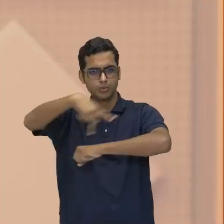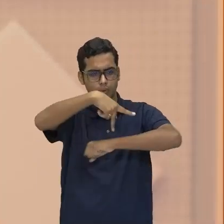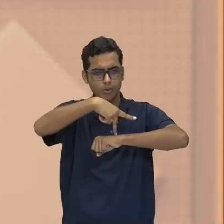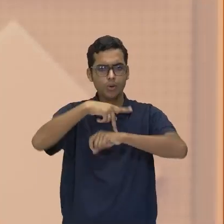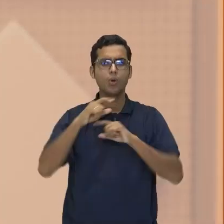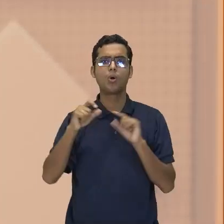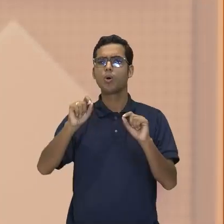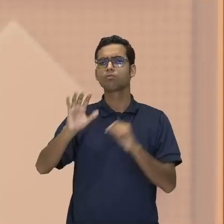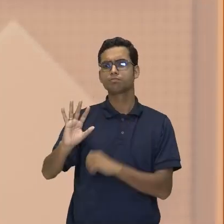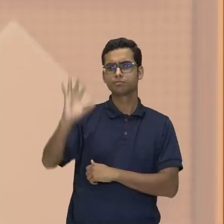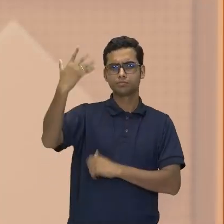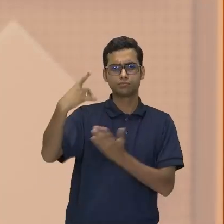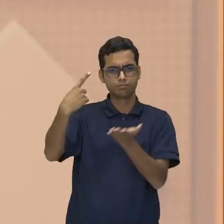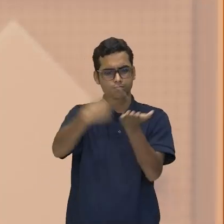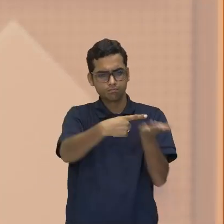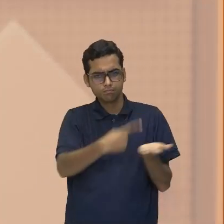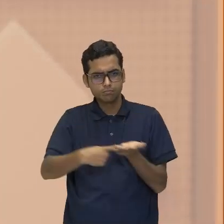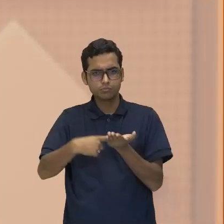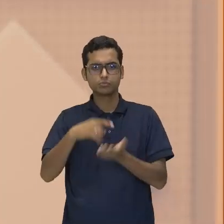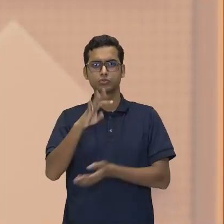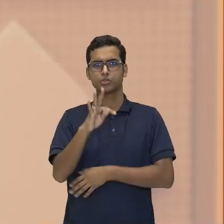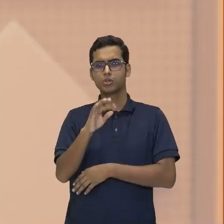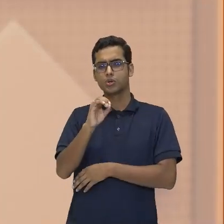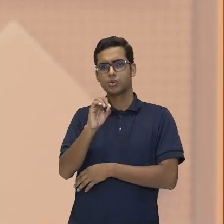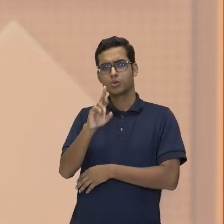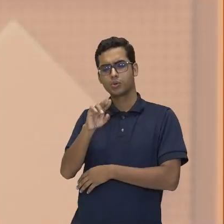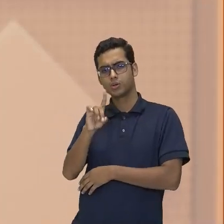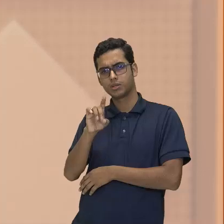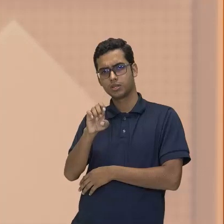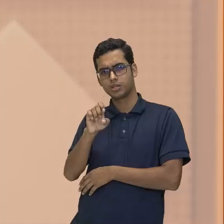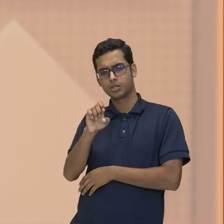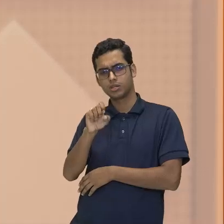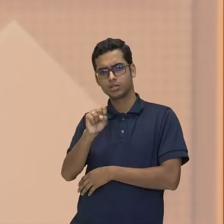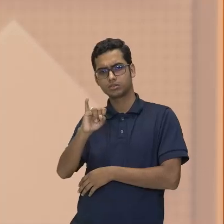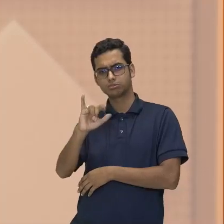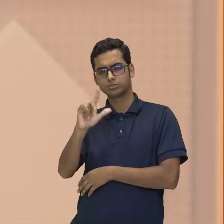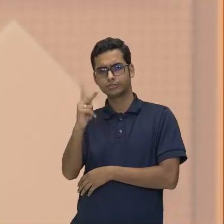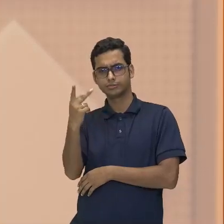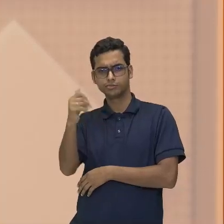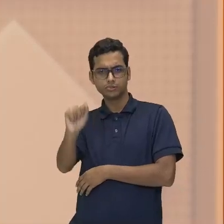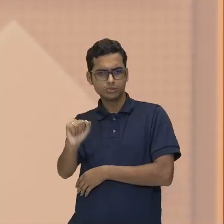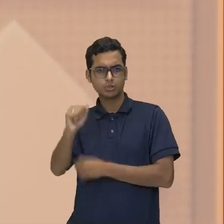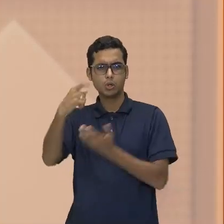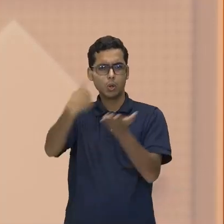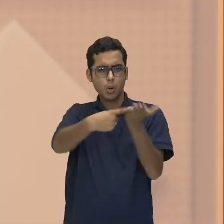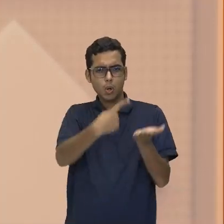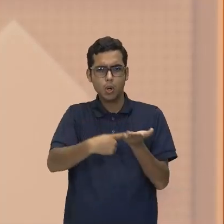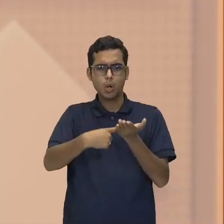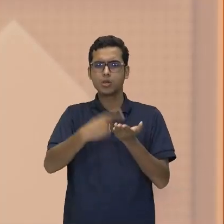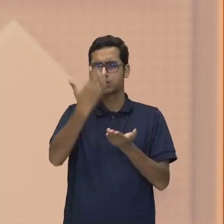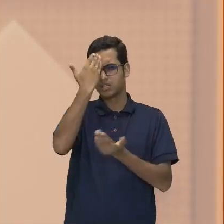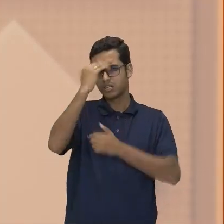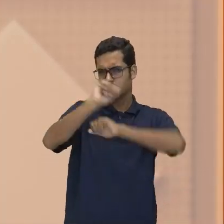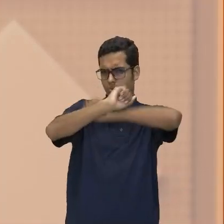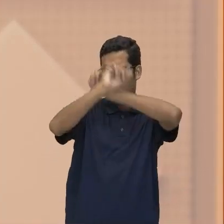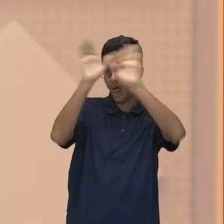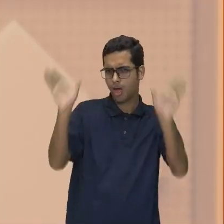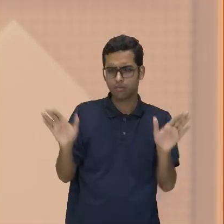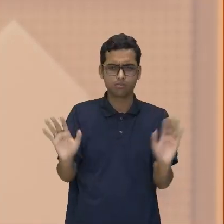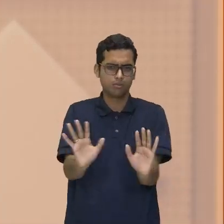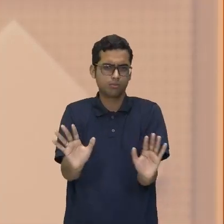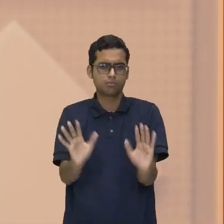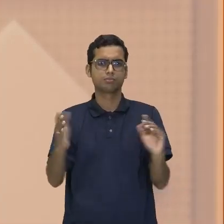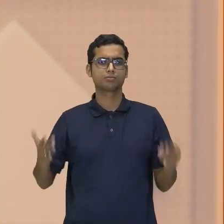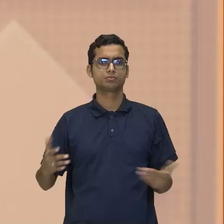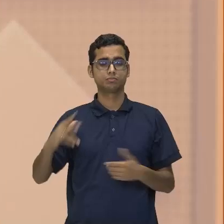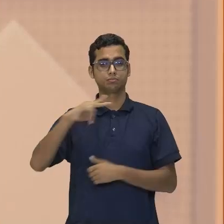fazer com que o Tratado de Tordesilhas ele acabe não sendo mais um tratado tão fixo assim. Então, os portugueses